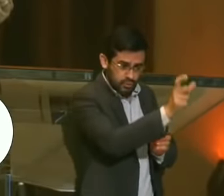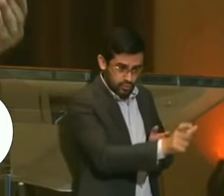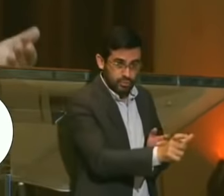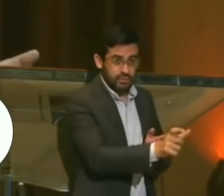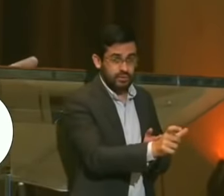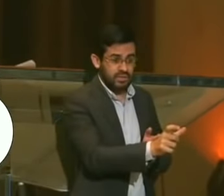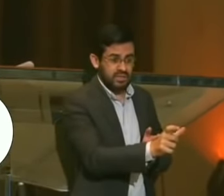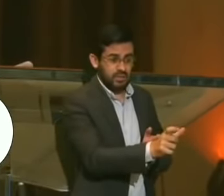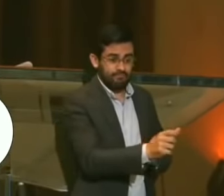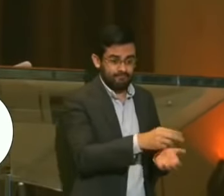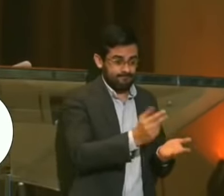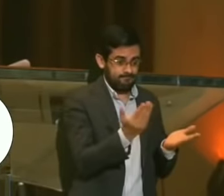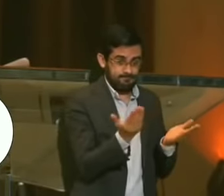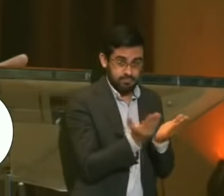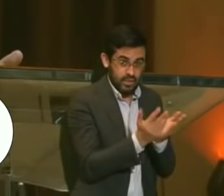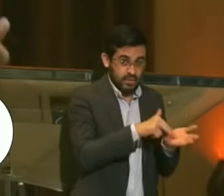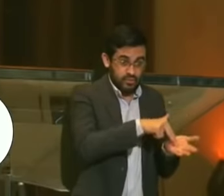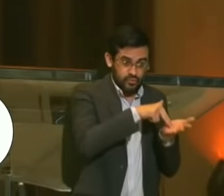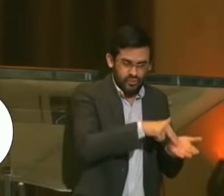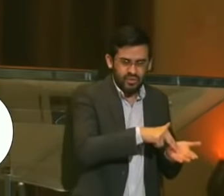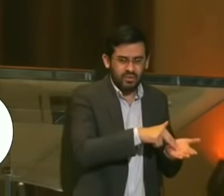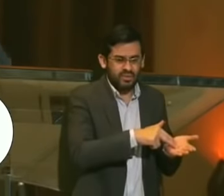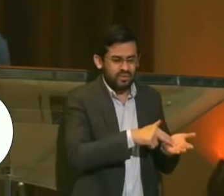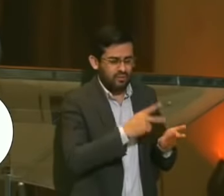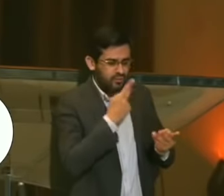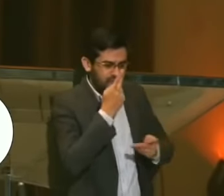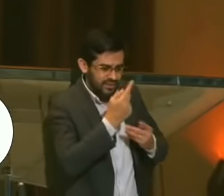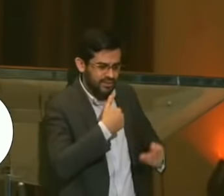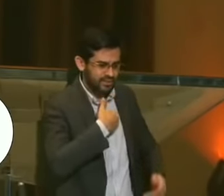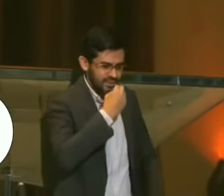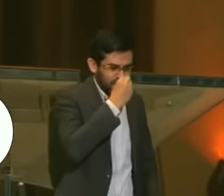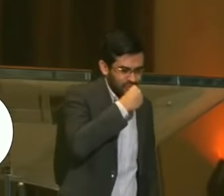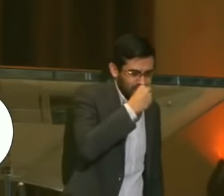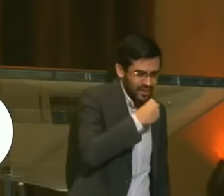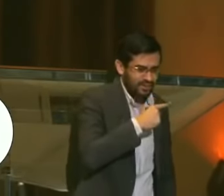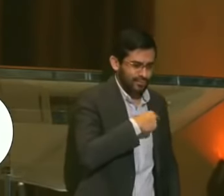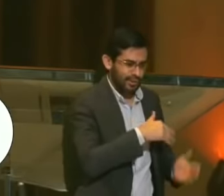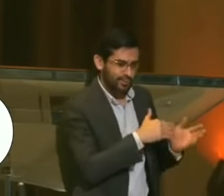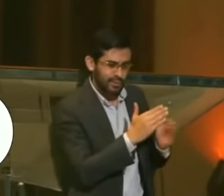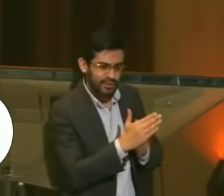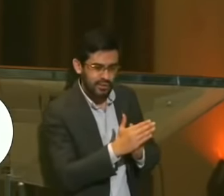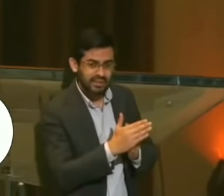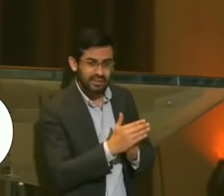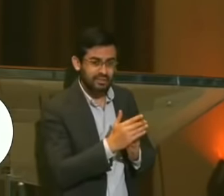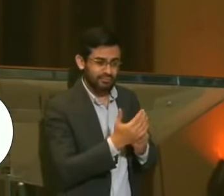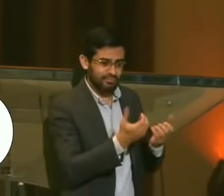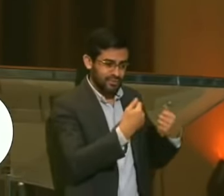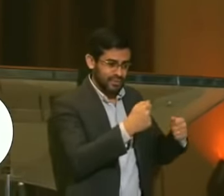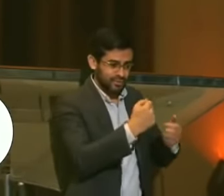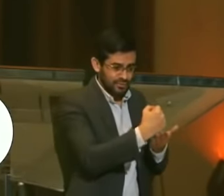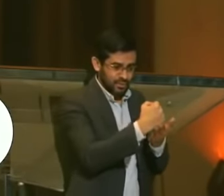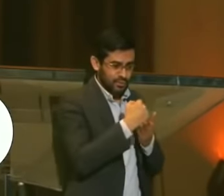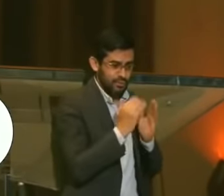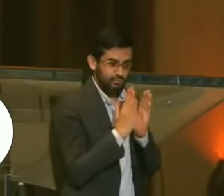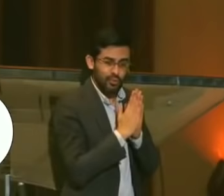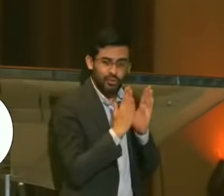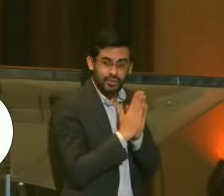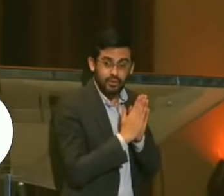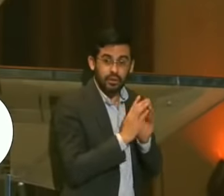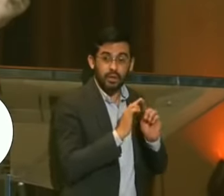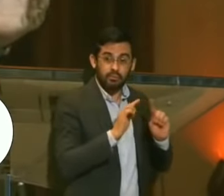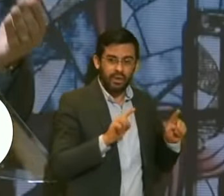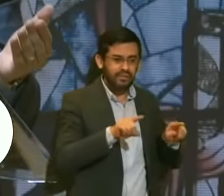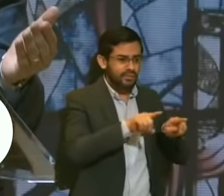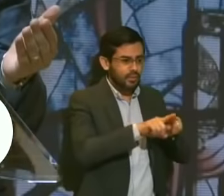nossas fragilidades, contamos com as orações dessas pessoas, mas também contamos com os